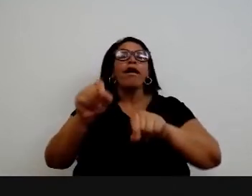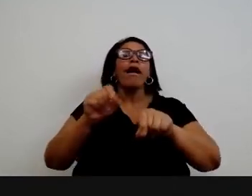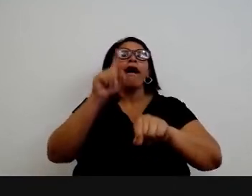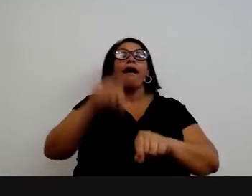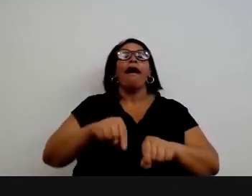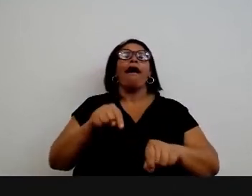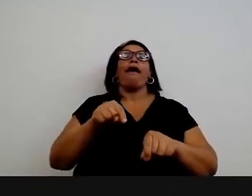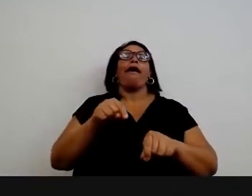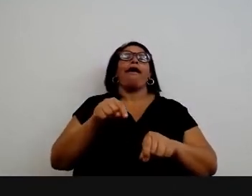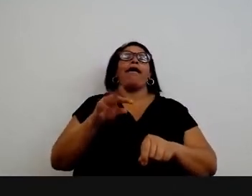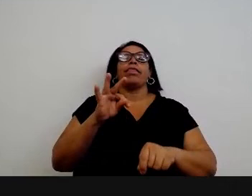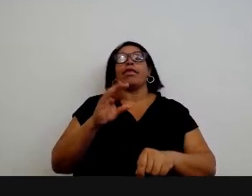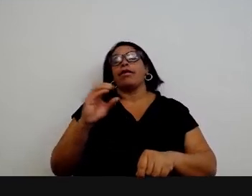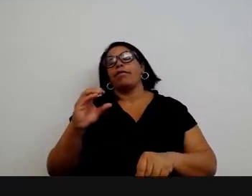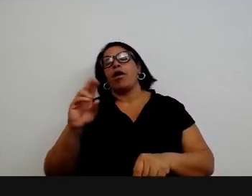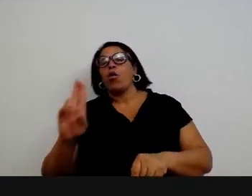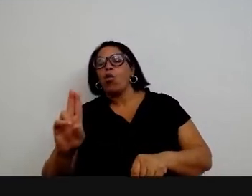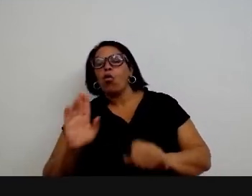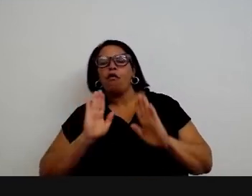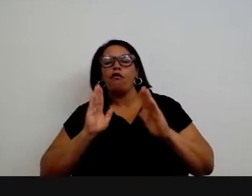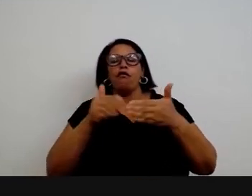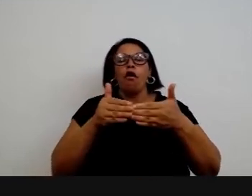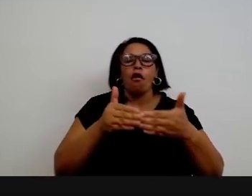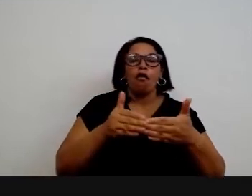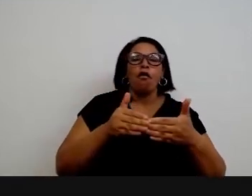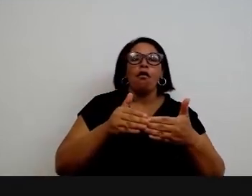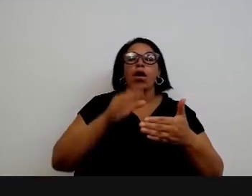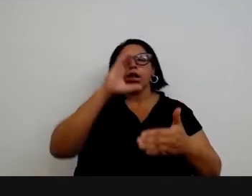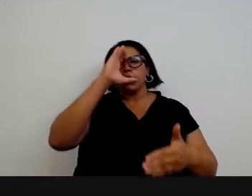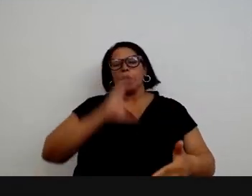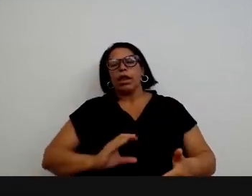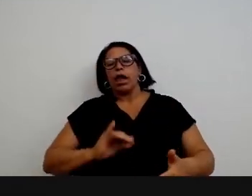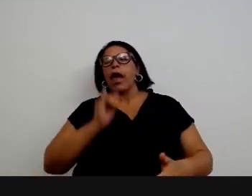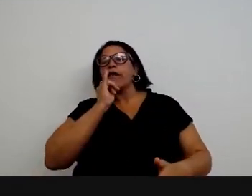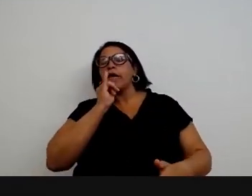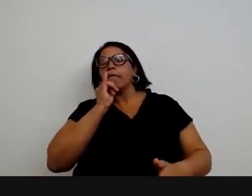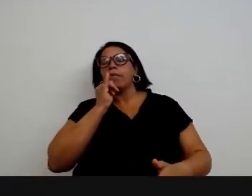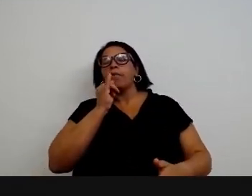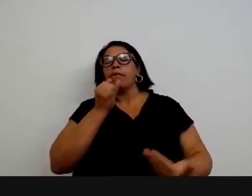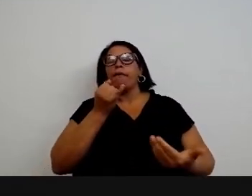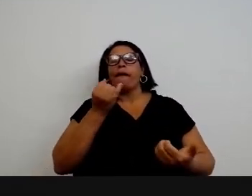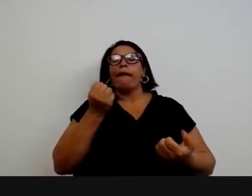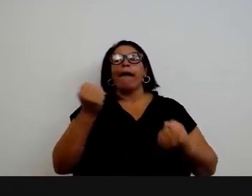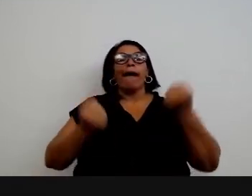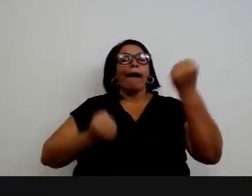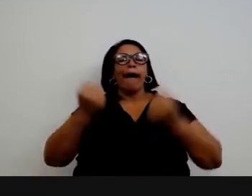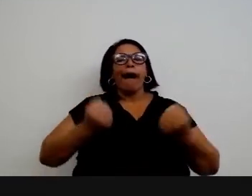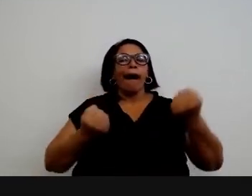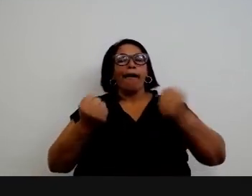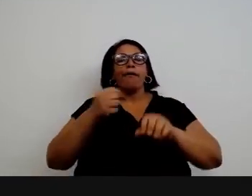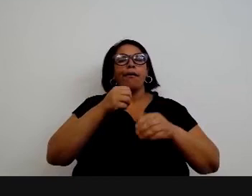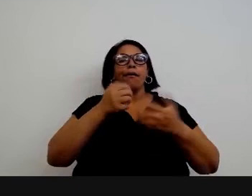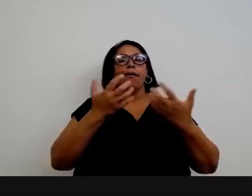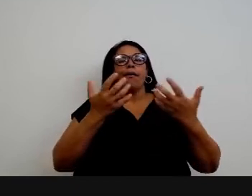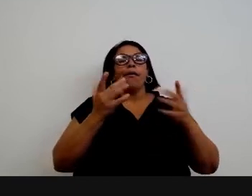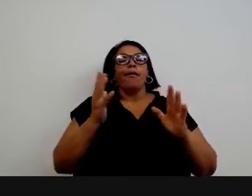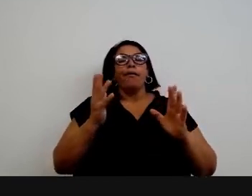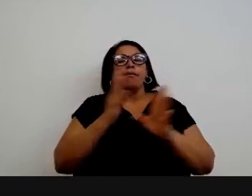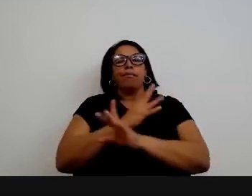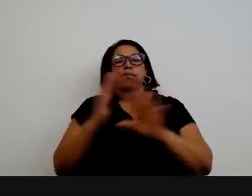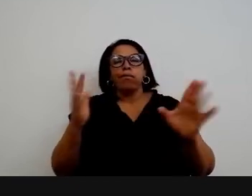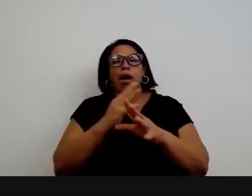que faz a instituição na qual eles estão. O pessoal que trabalha com trânsito, lá em Belo Horizonte, eu, quando era criança, eu ia